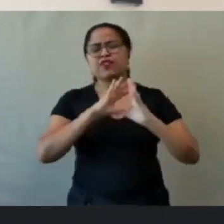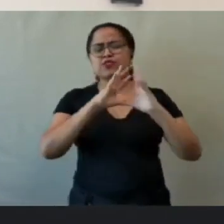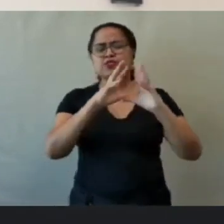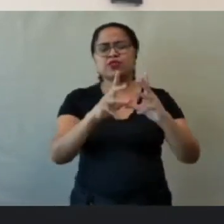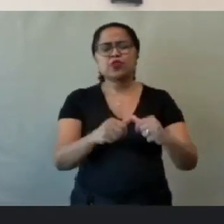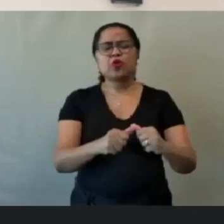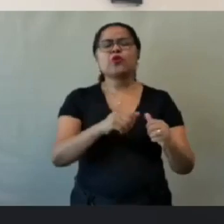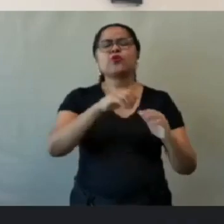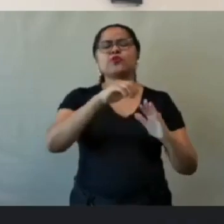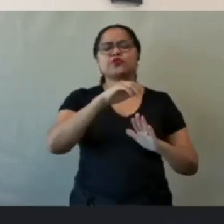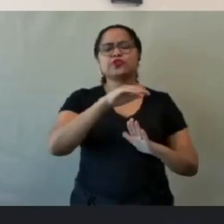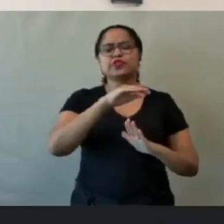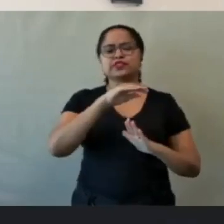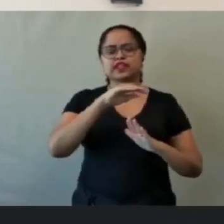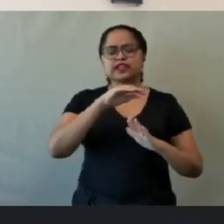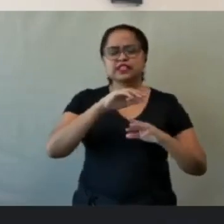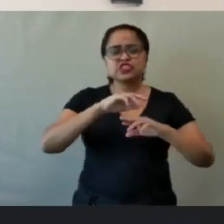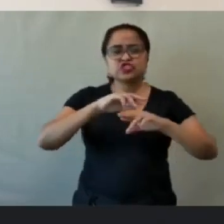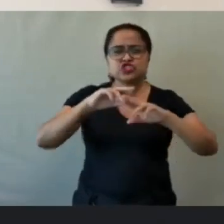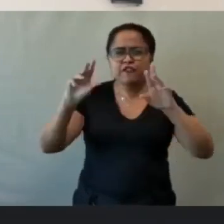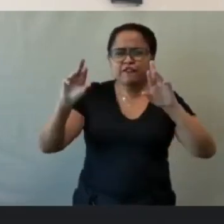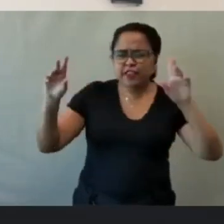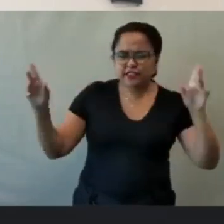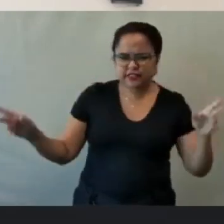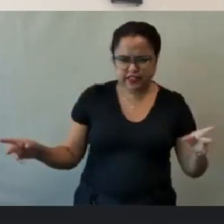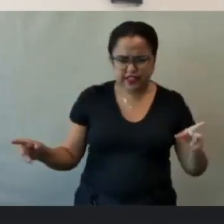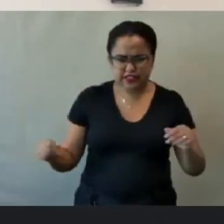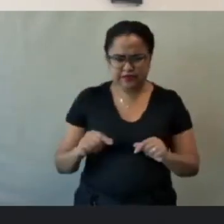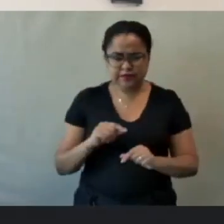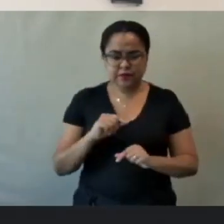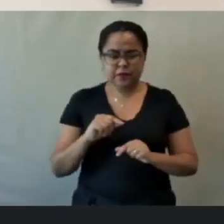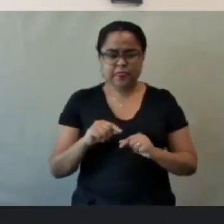extremamente diverso, rico, e é a partir dessa